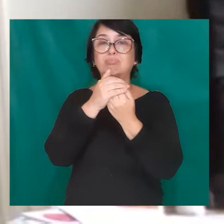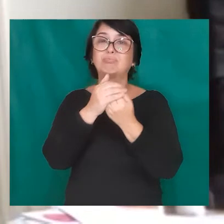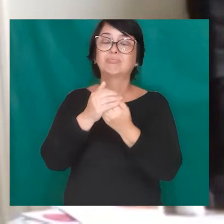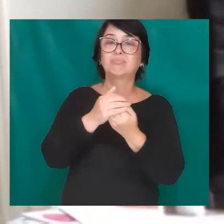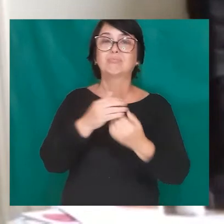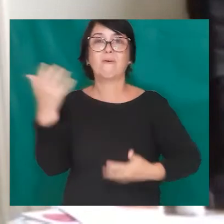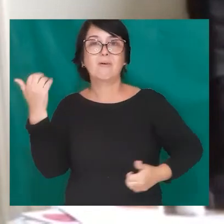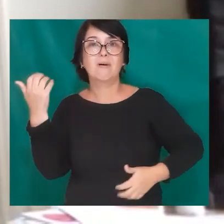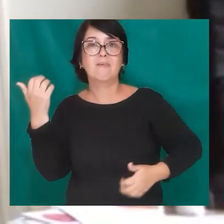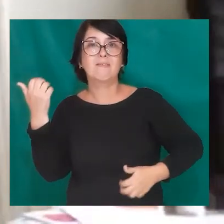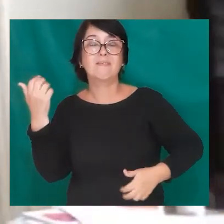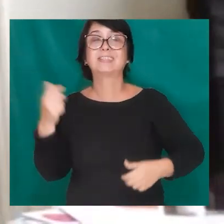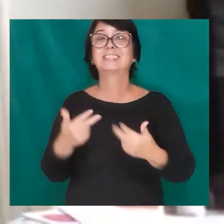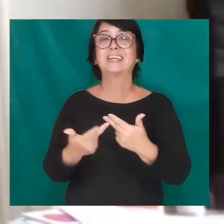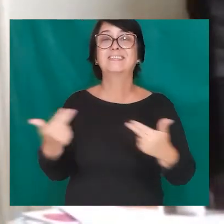cavaquinho.